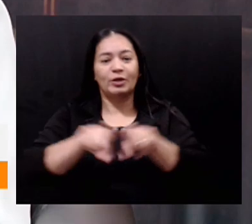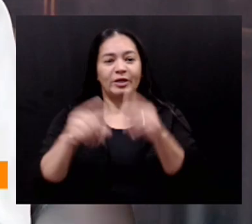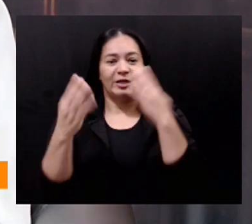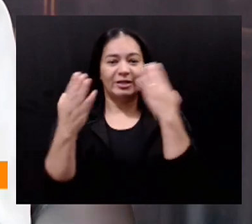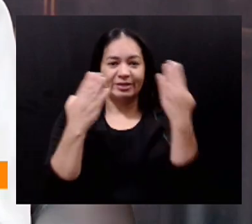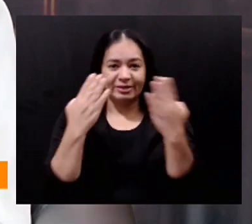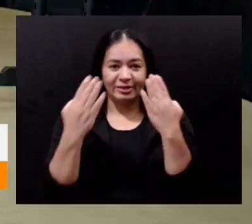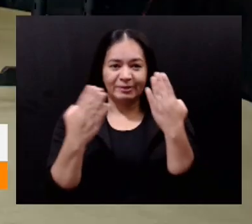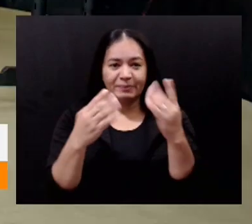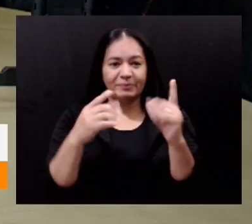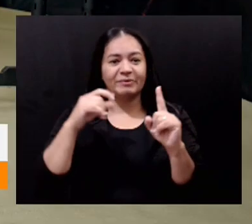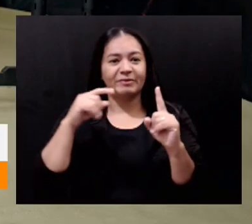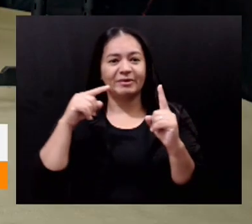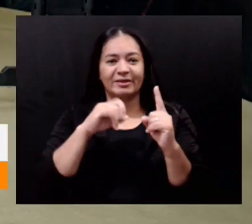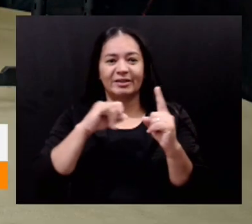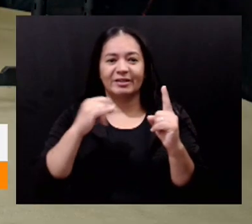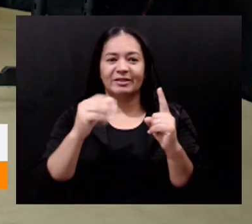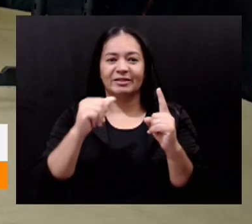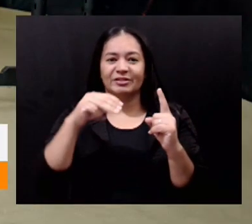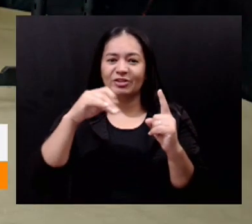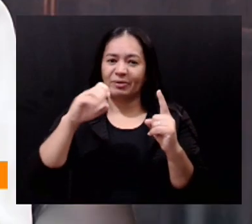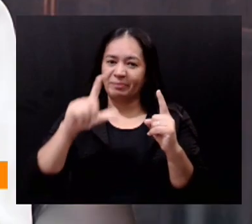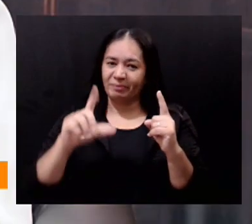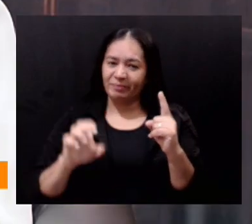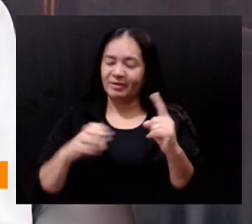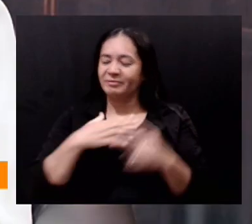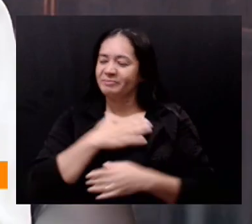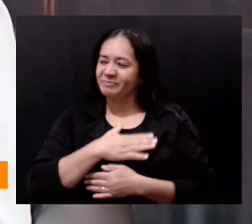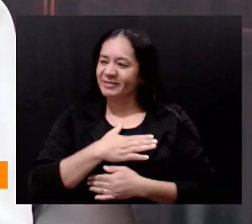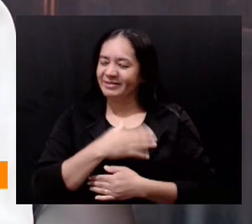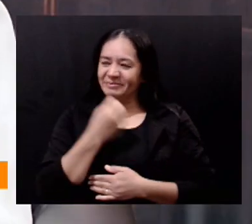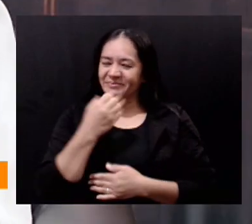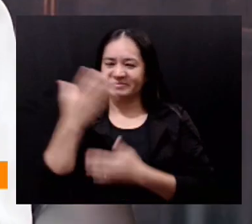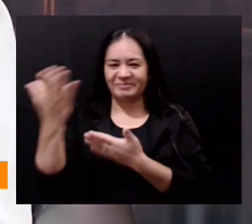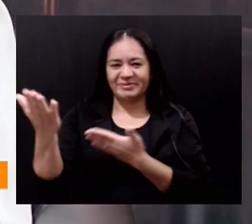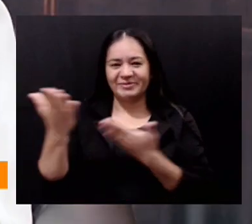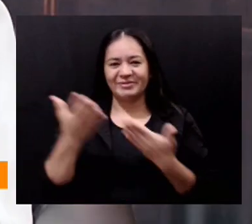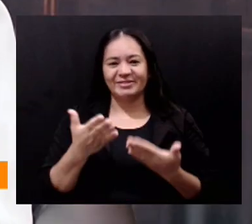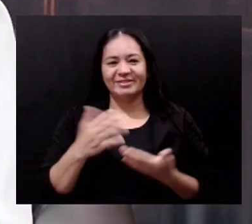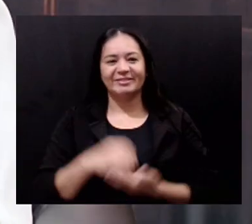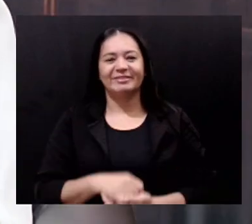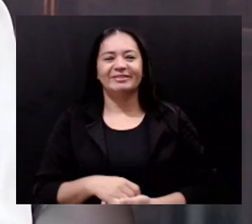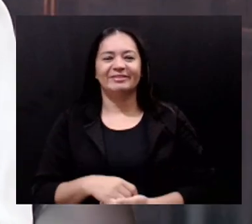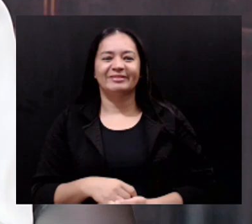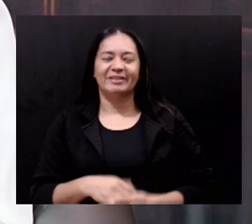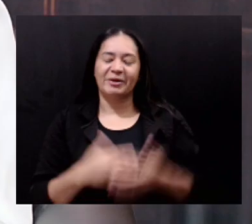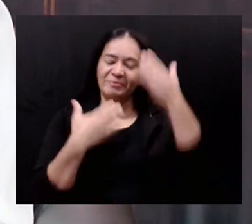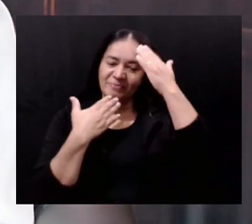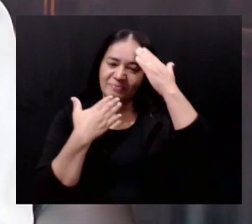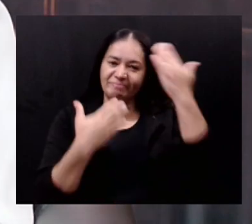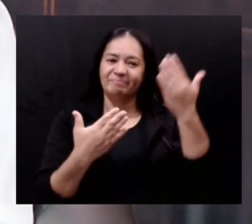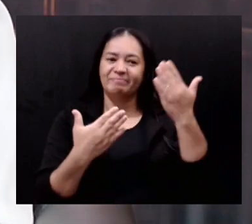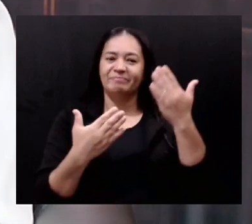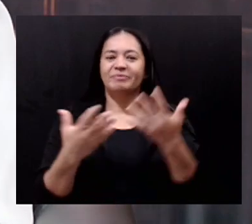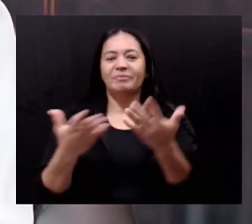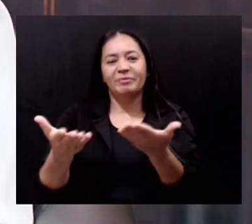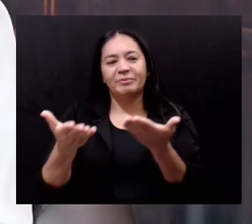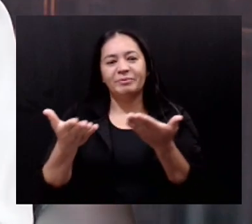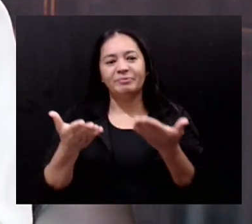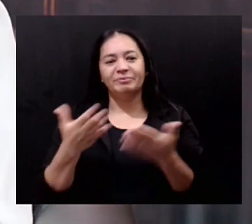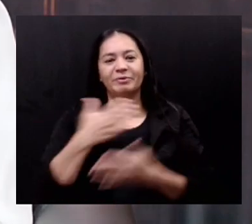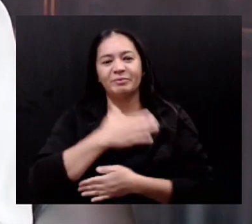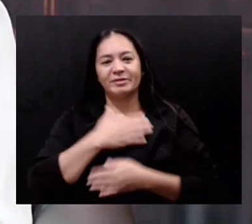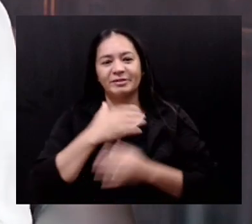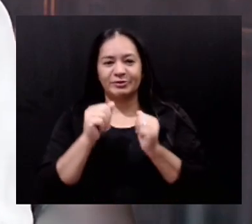Muito bom dia, Jamile, prazer Bom receber você. dia, prazer é todo meu, muito obrigada pelo convite. É um prazer estar aqui para falar de um tema